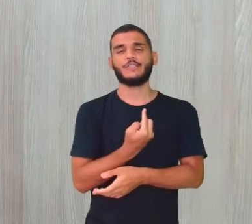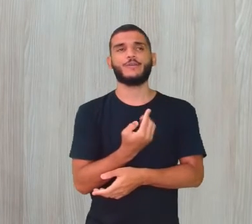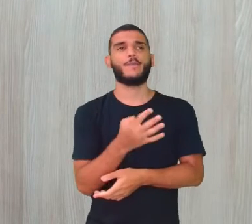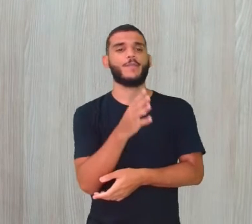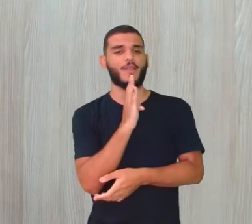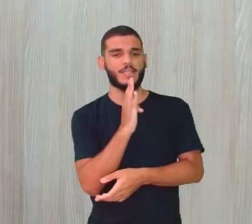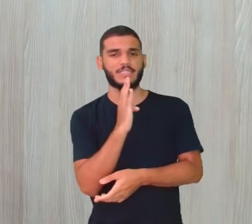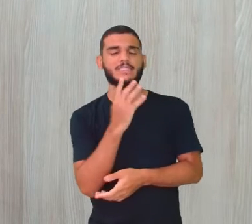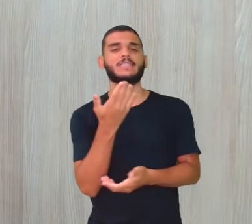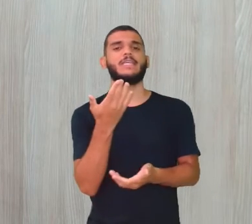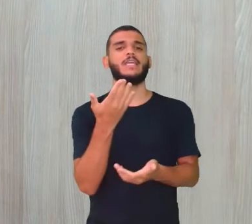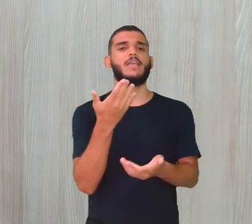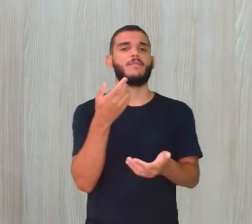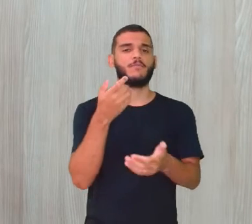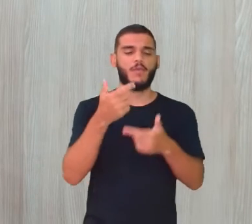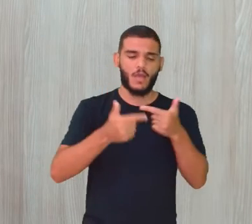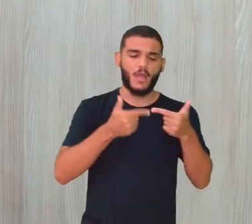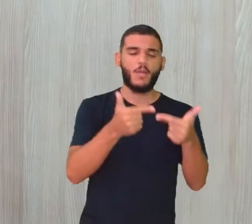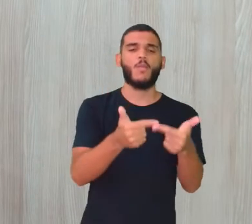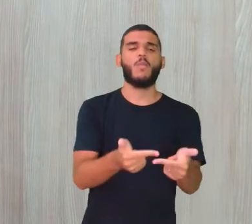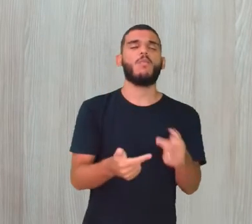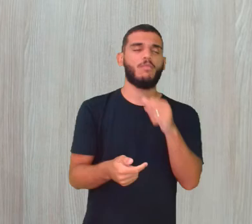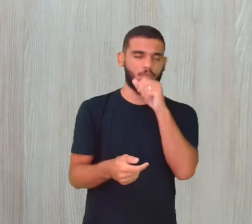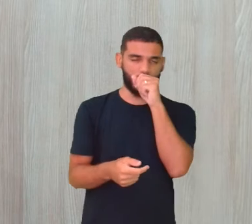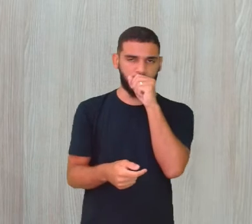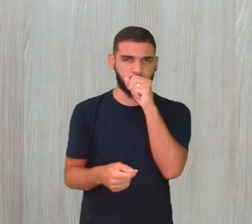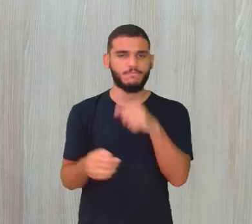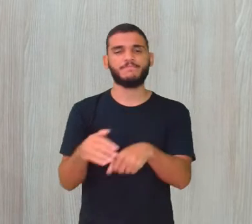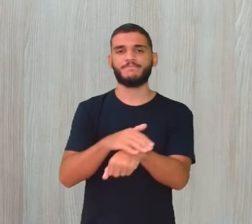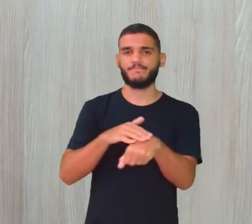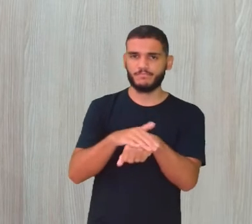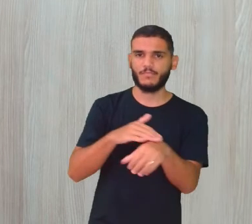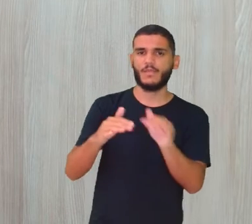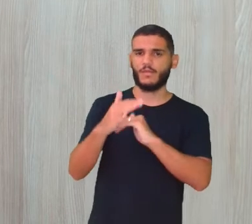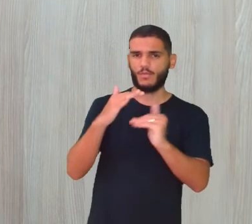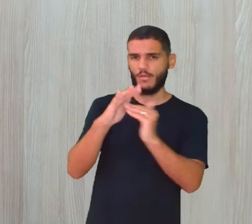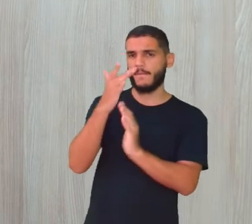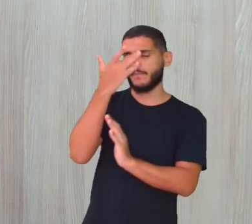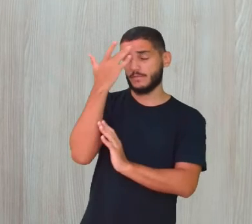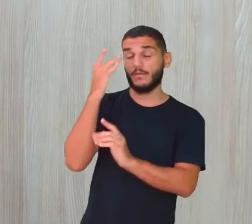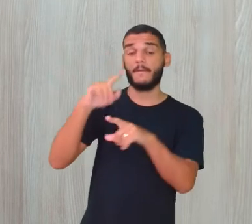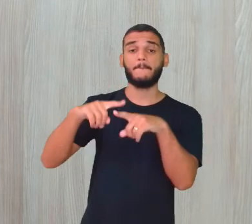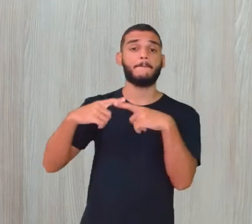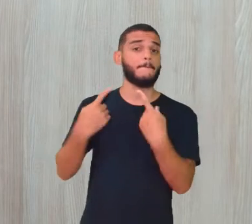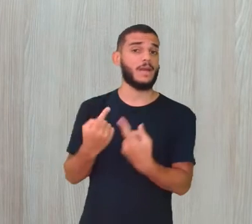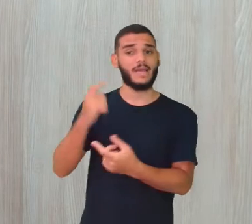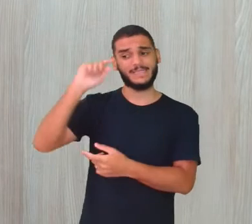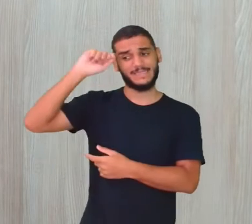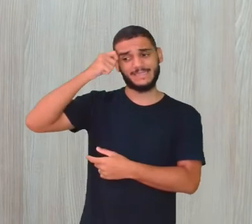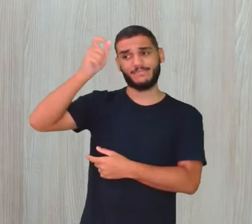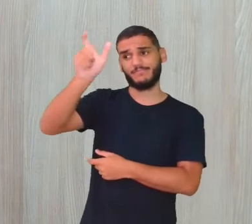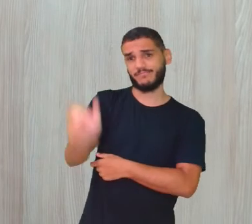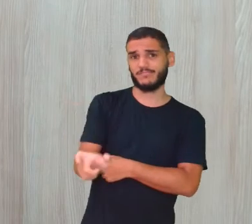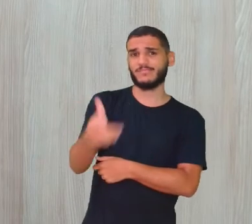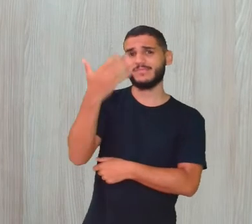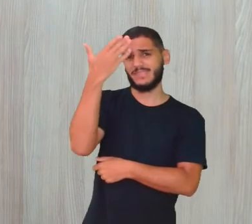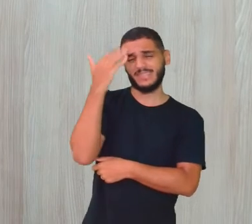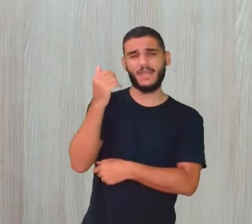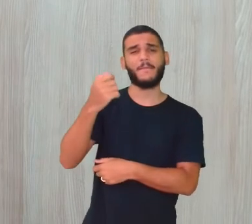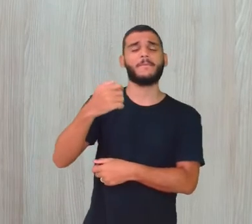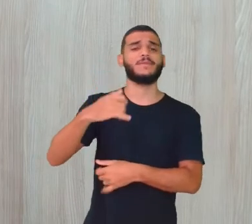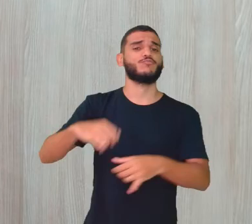para falar que isso é pauta de conversa para todos, porém só o negro é que sabe o que é que ele